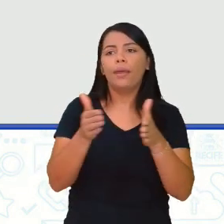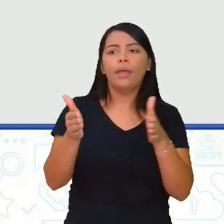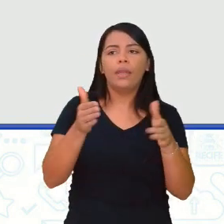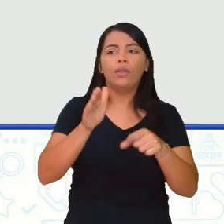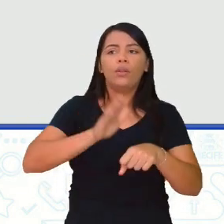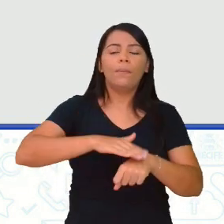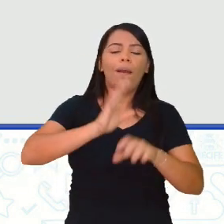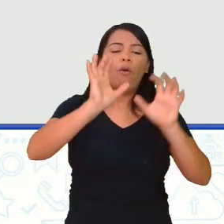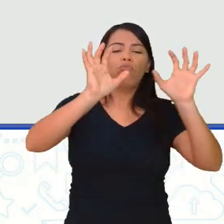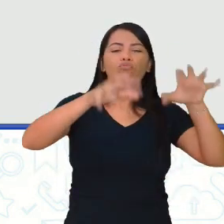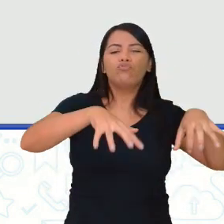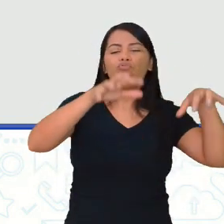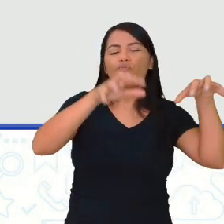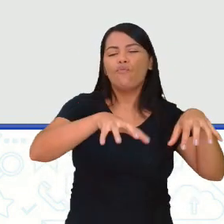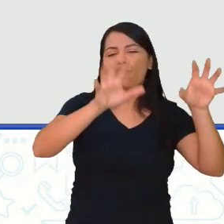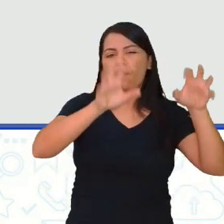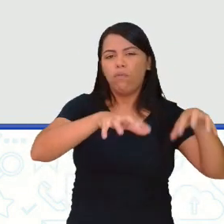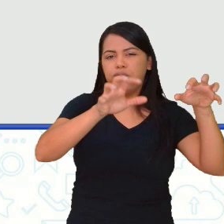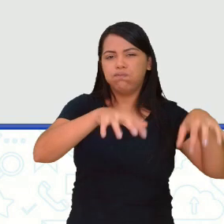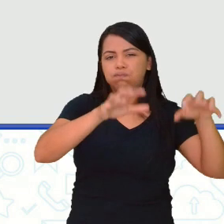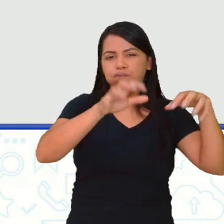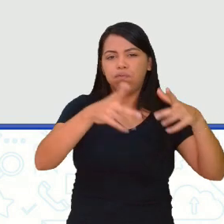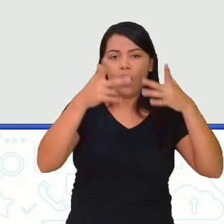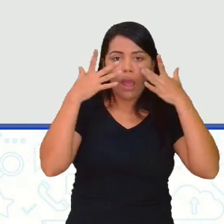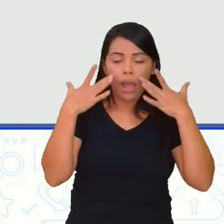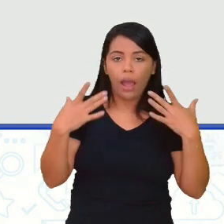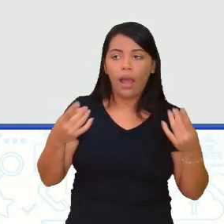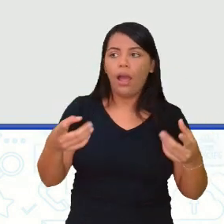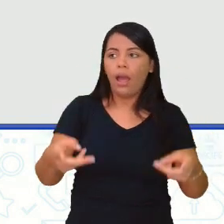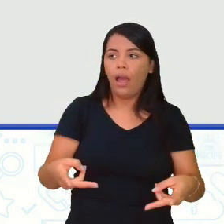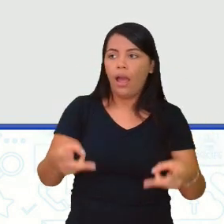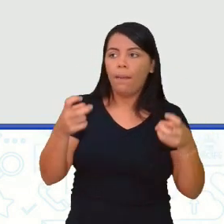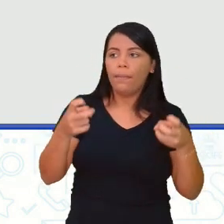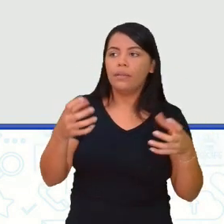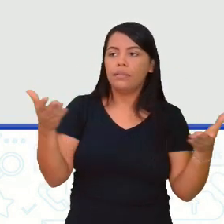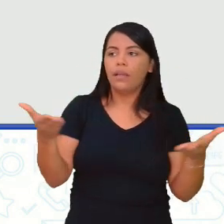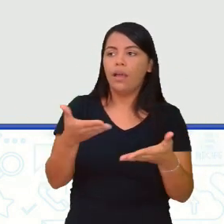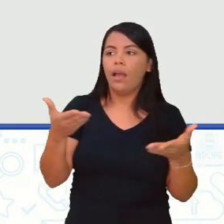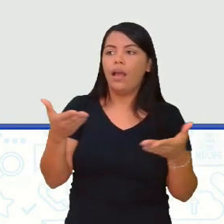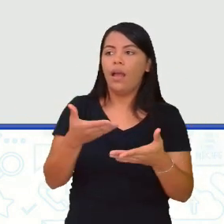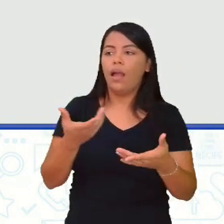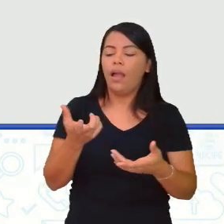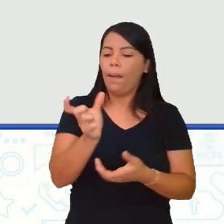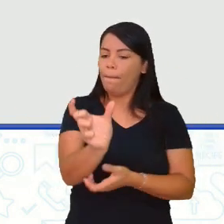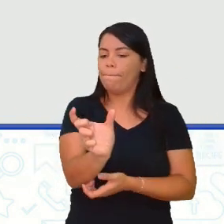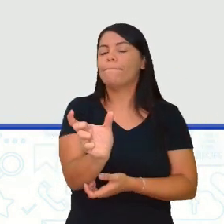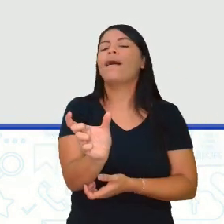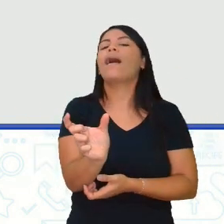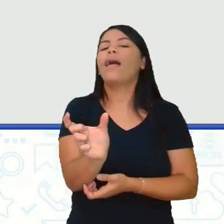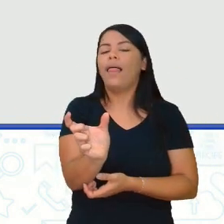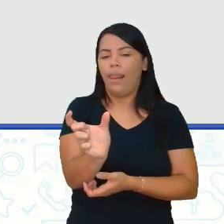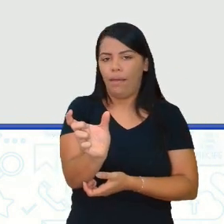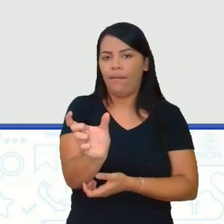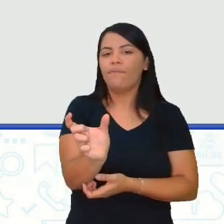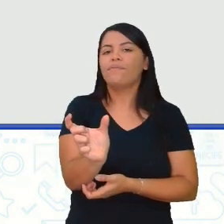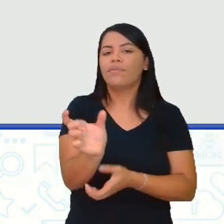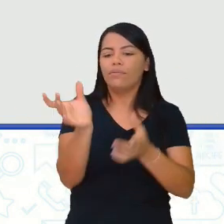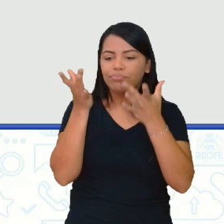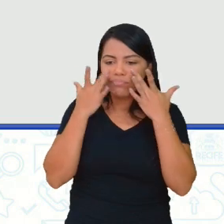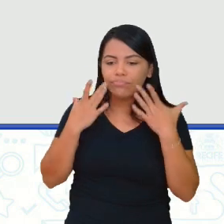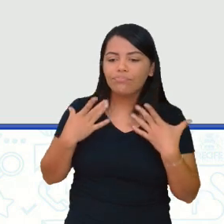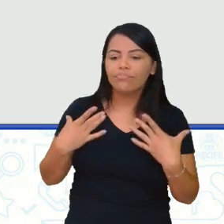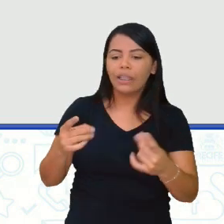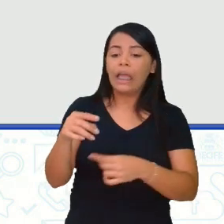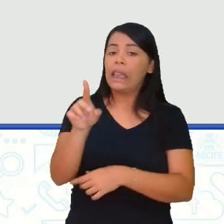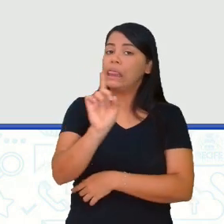maior precipitação. Presta atenção aí na palavrinha-chave, né, professor? Não destacar foi. Sempre isso,